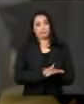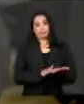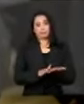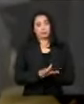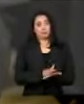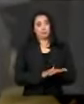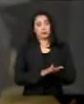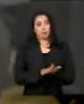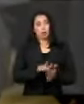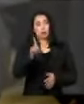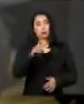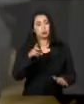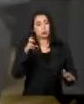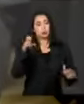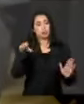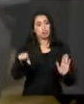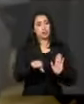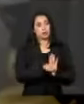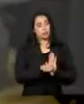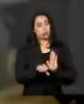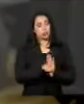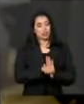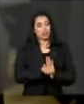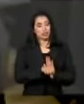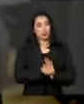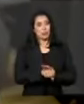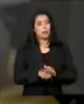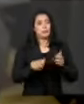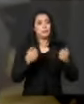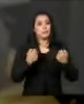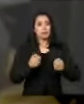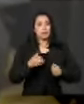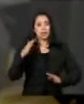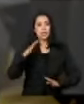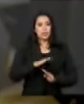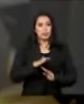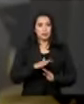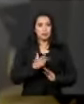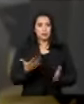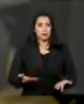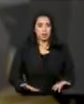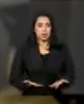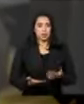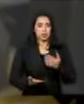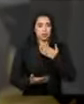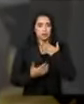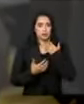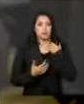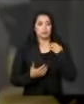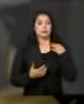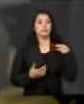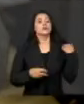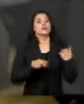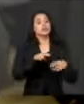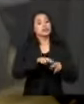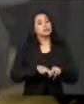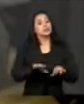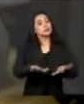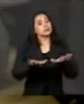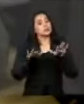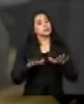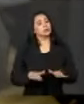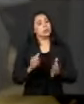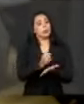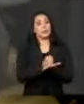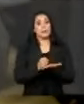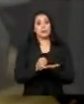penal moderno no Estado de Direito exige a discussão de limites da ação estatal. E é por isso que esta Corte tem um papel fundamental nesta questão,